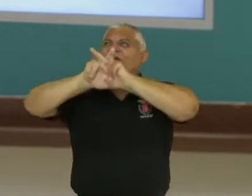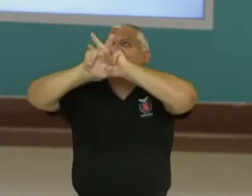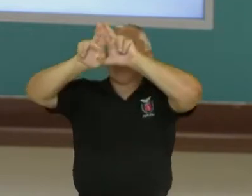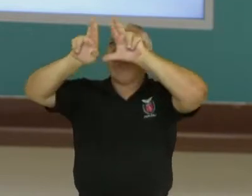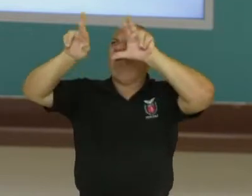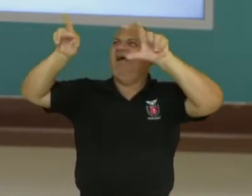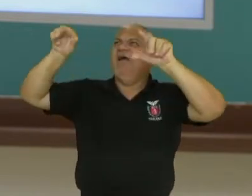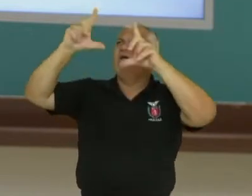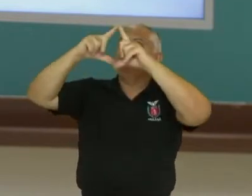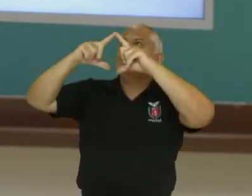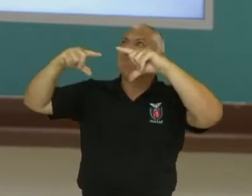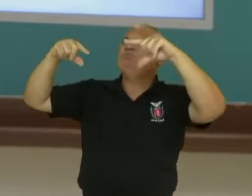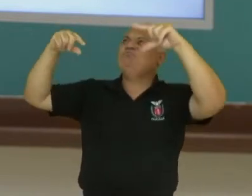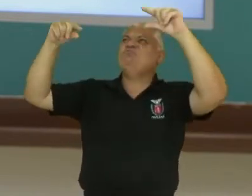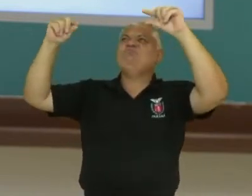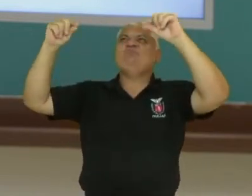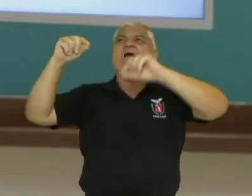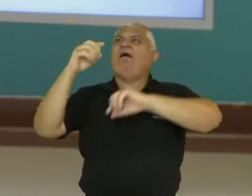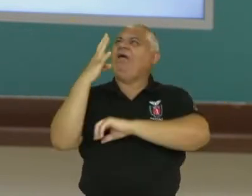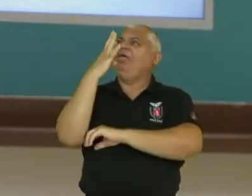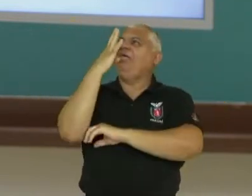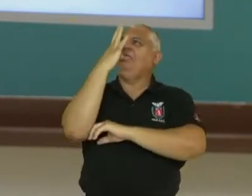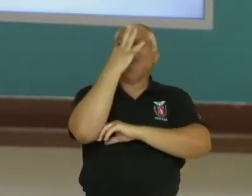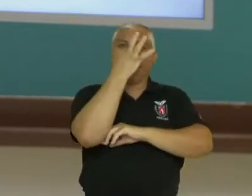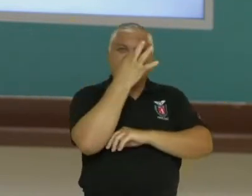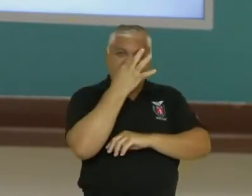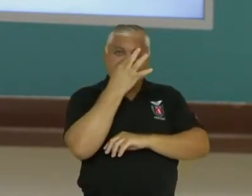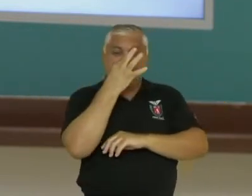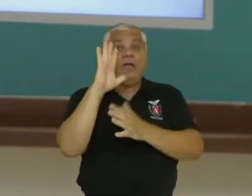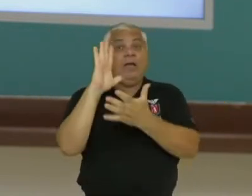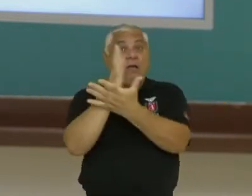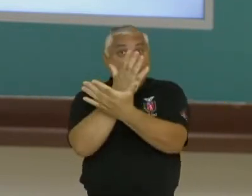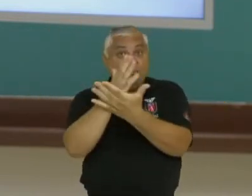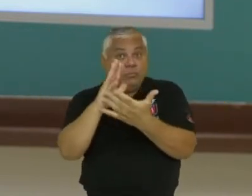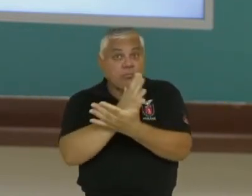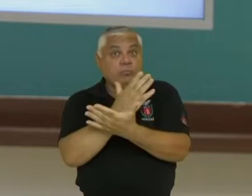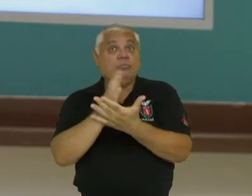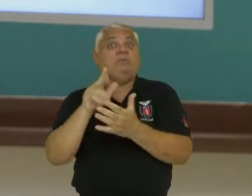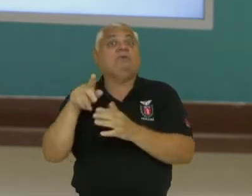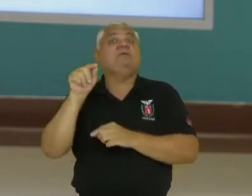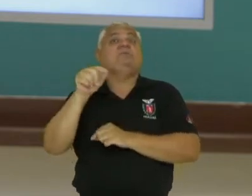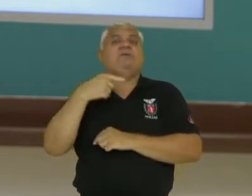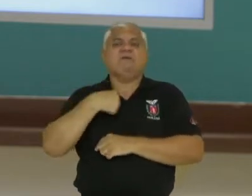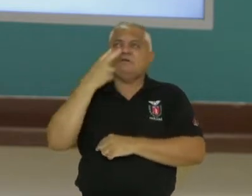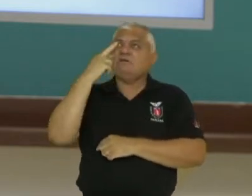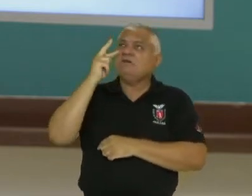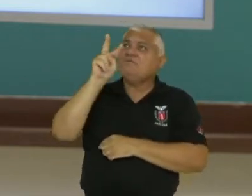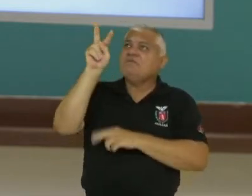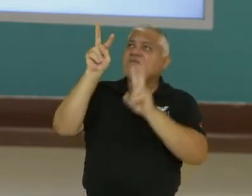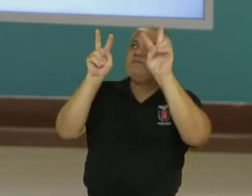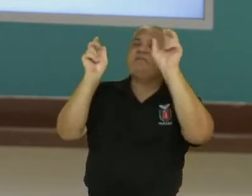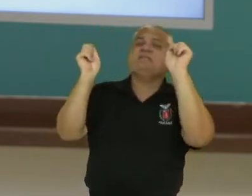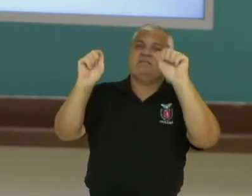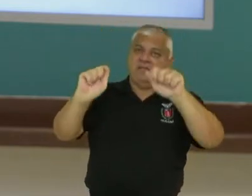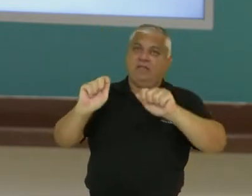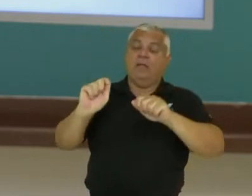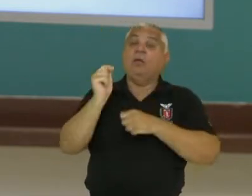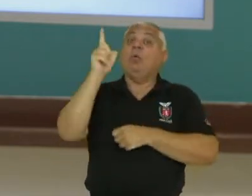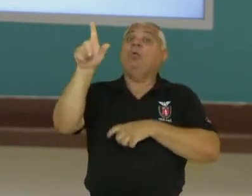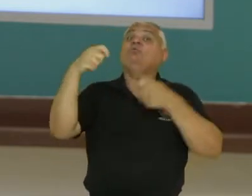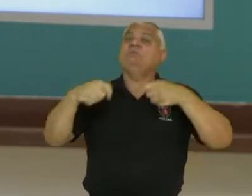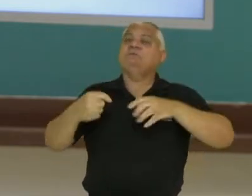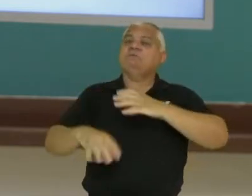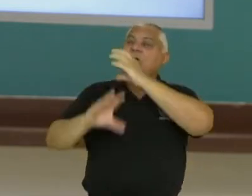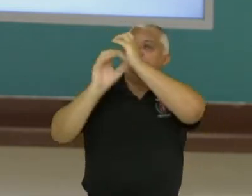a Lua. Claro que alguns desses corpos celestes a gente até consegue observar a olho nu. Outros,